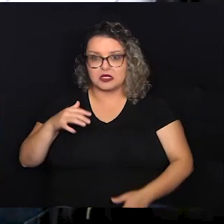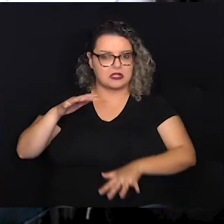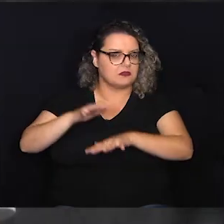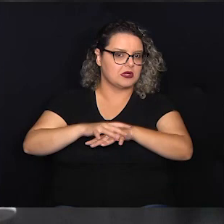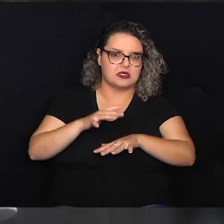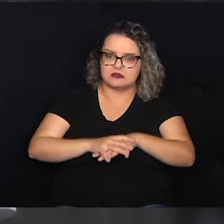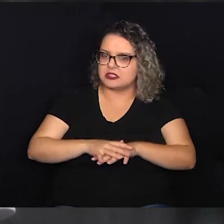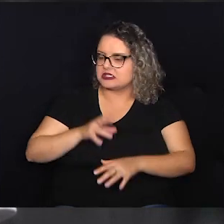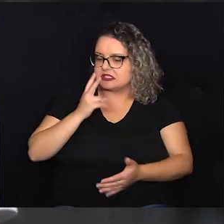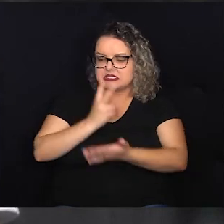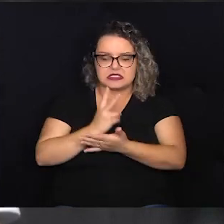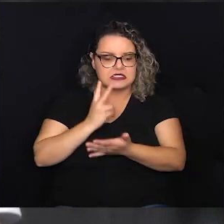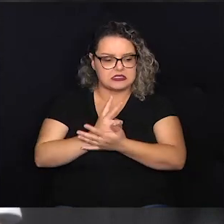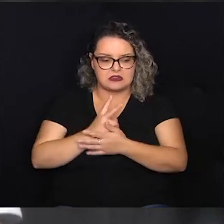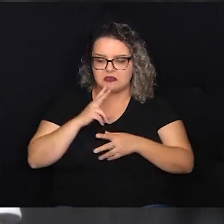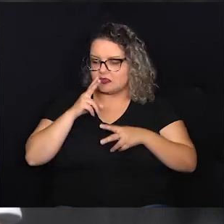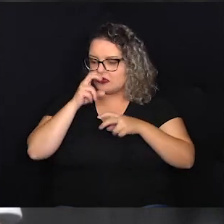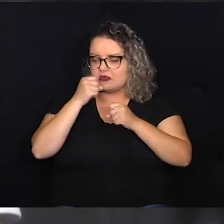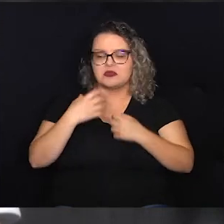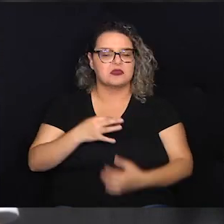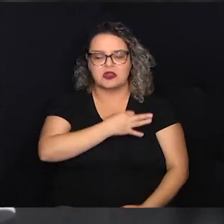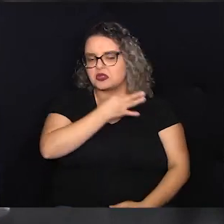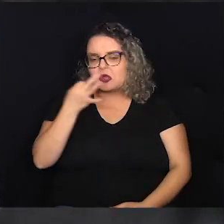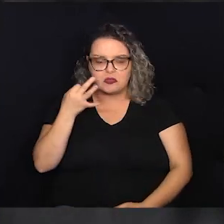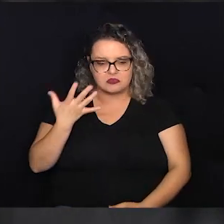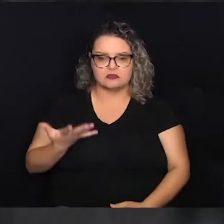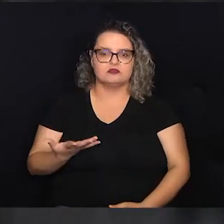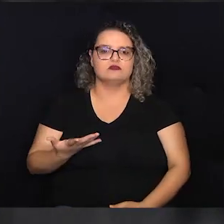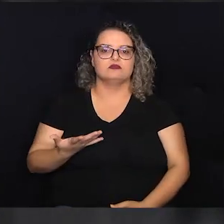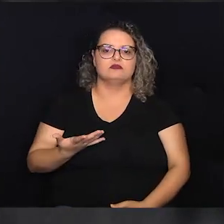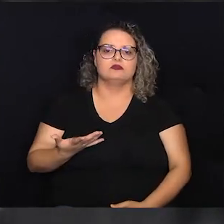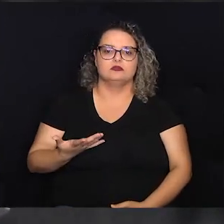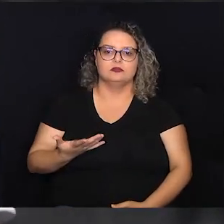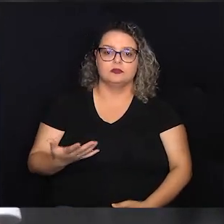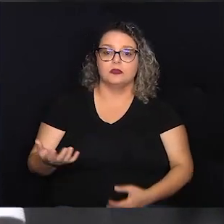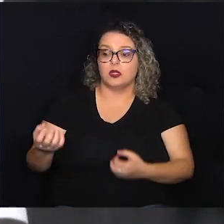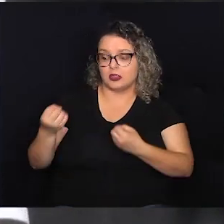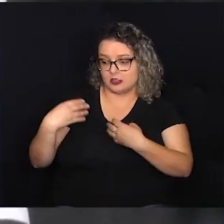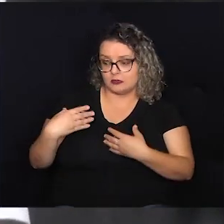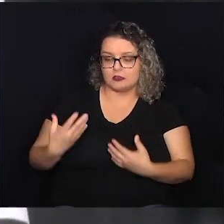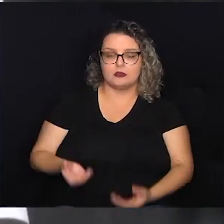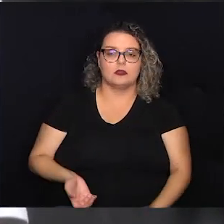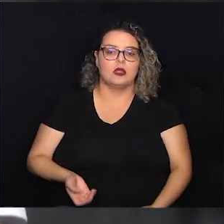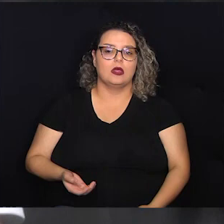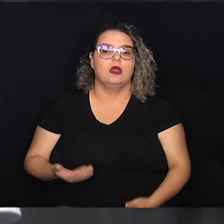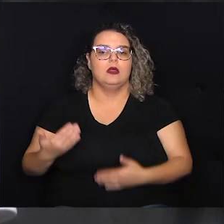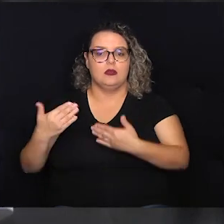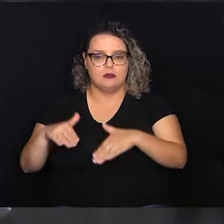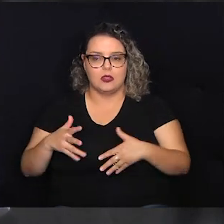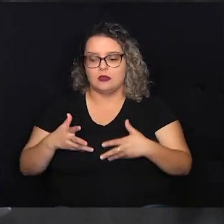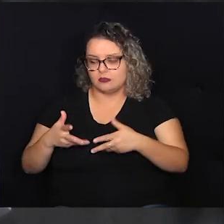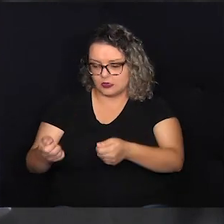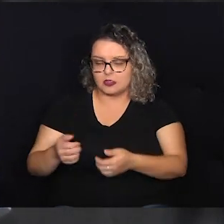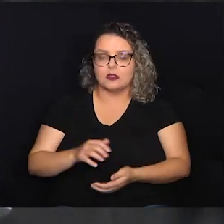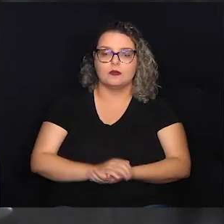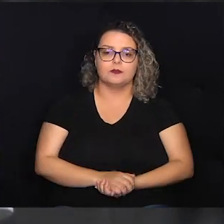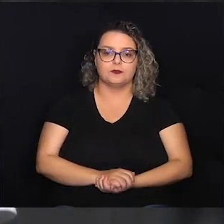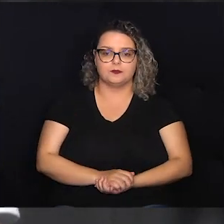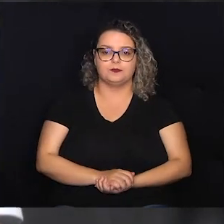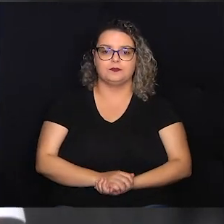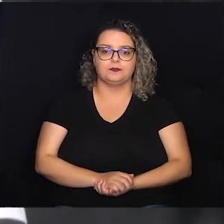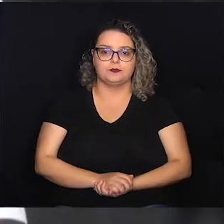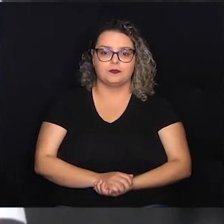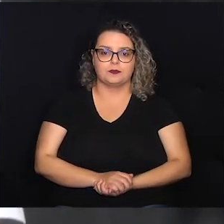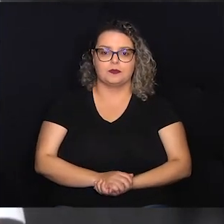bonita e exatidão nas contas. Matemática sempre foi o meu forte. Certo. E me passaram o